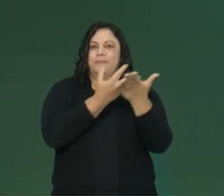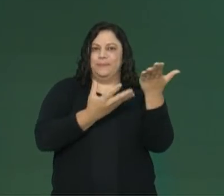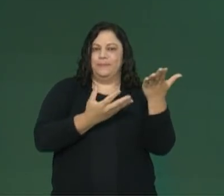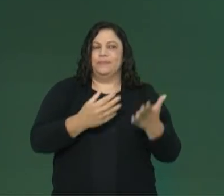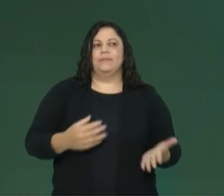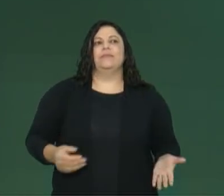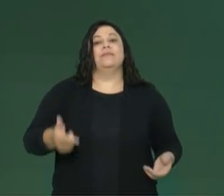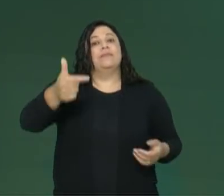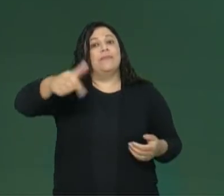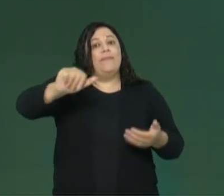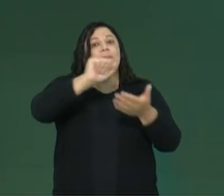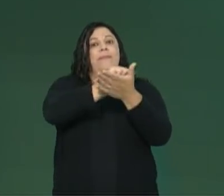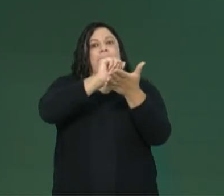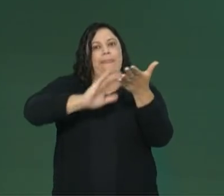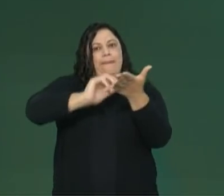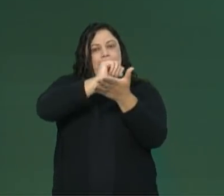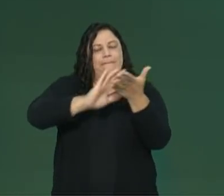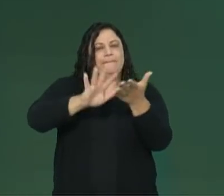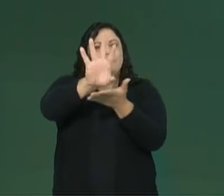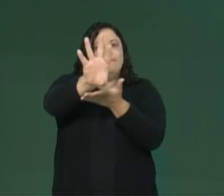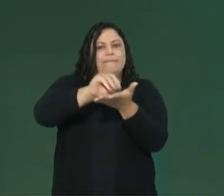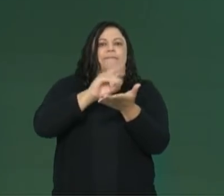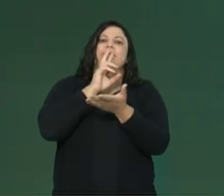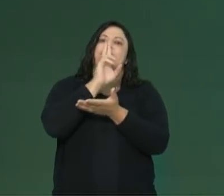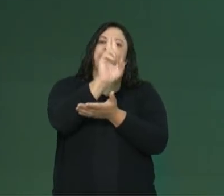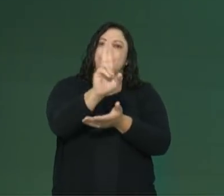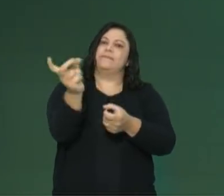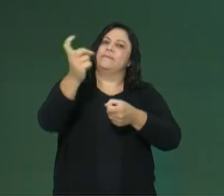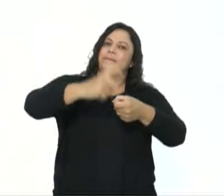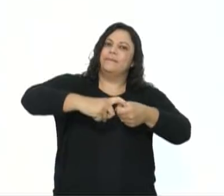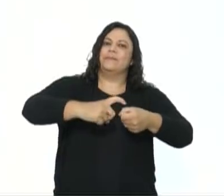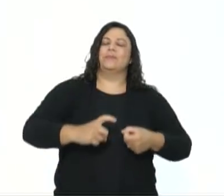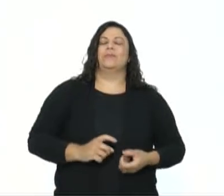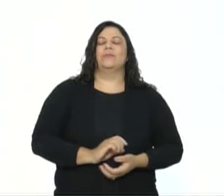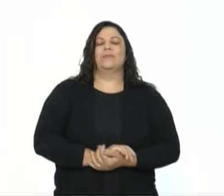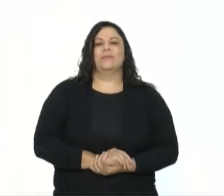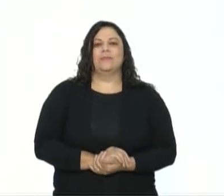Outro exercício para vocês. Anota e responde e eu já retorno.